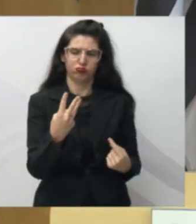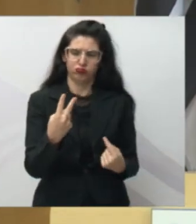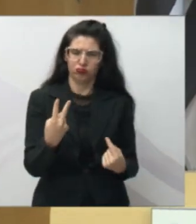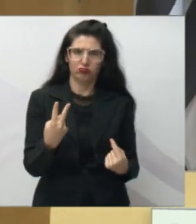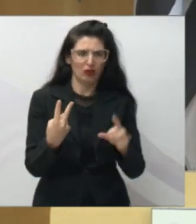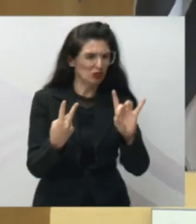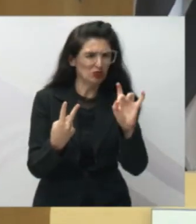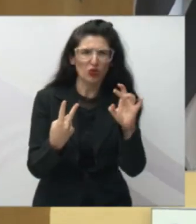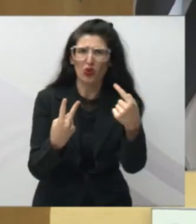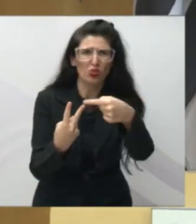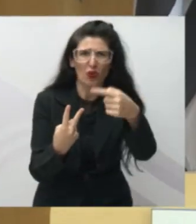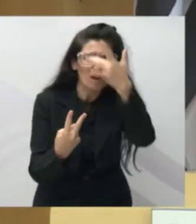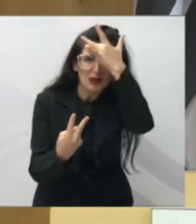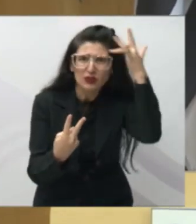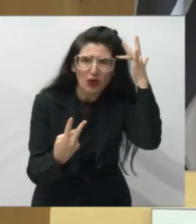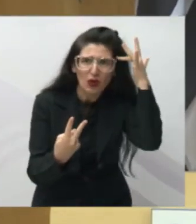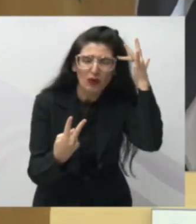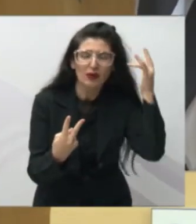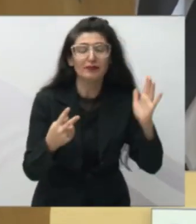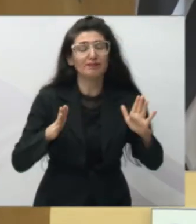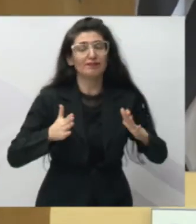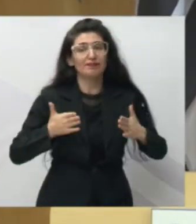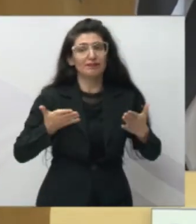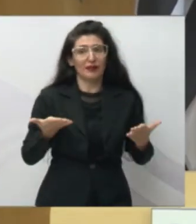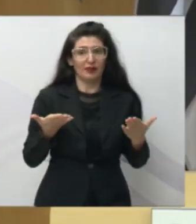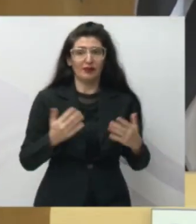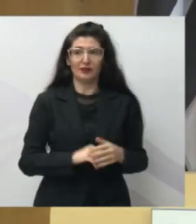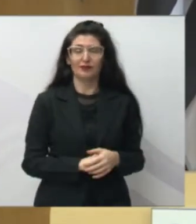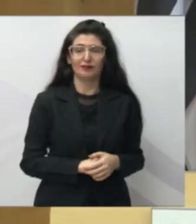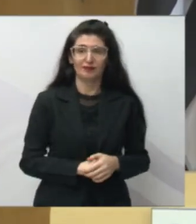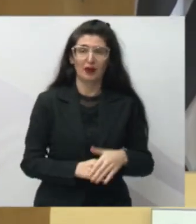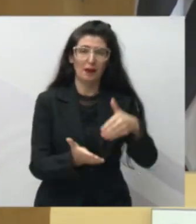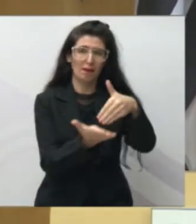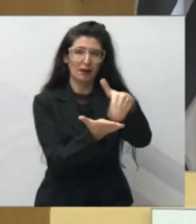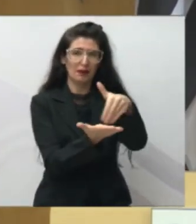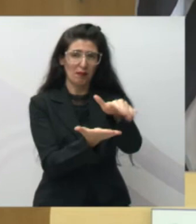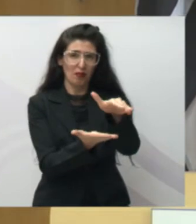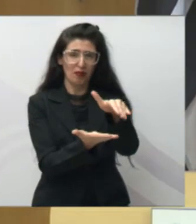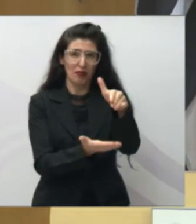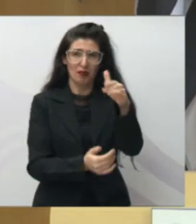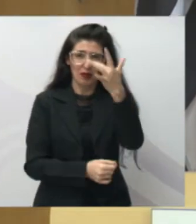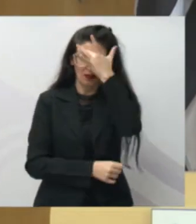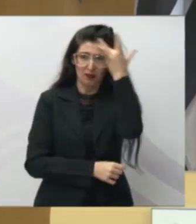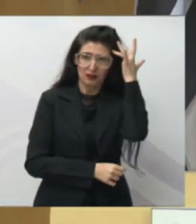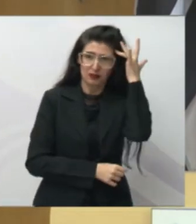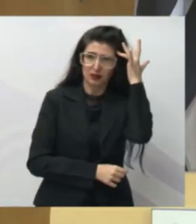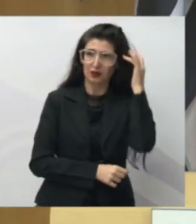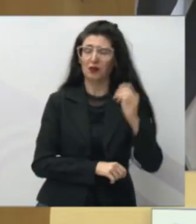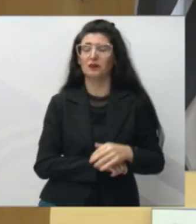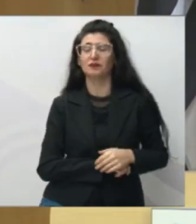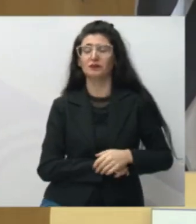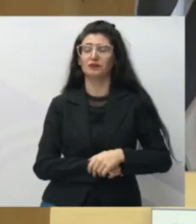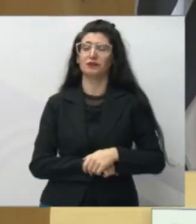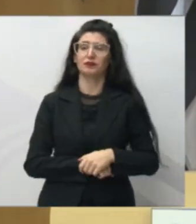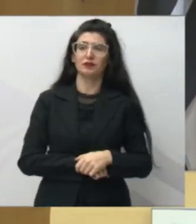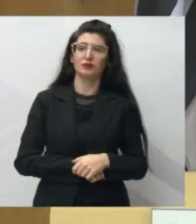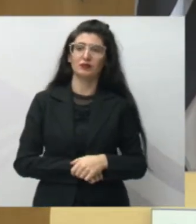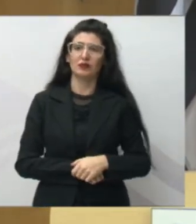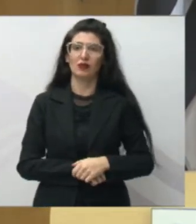nós entramos em consenso para tirar esse assessor no mês 12, no dia 15 do mês